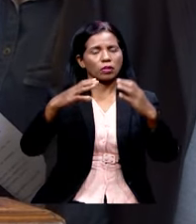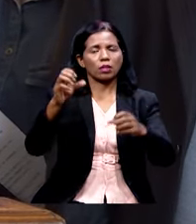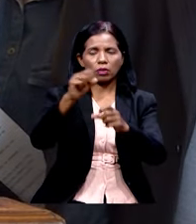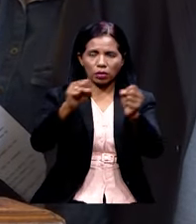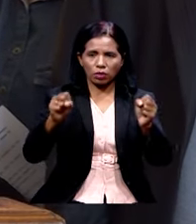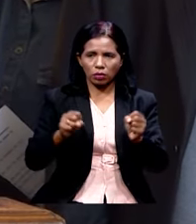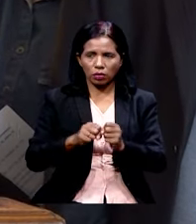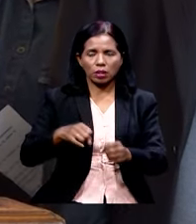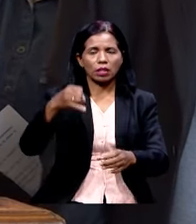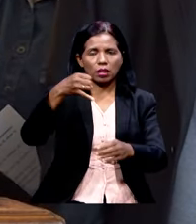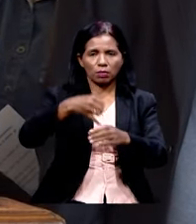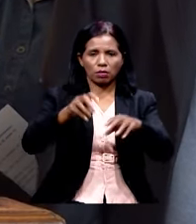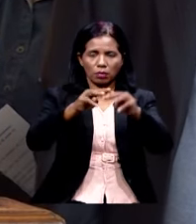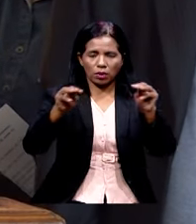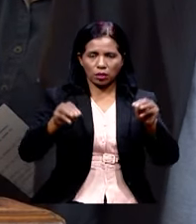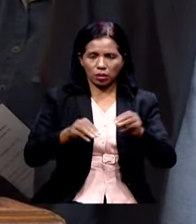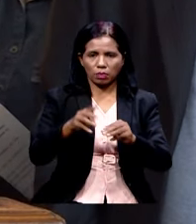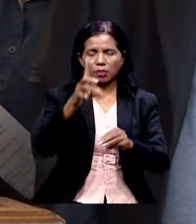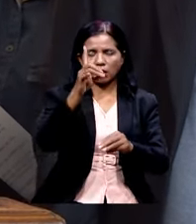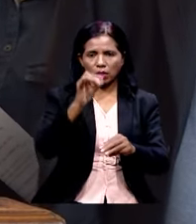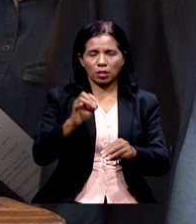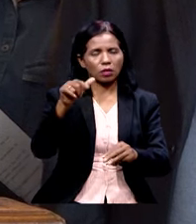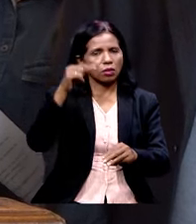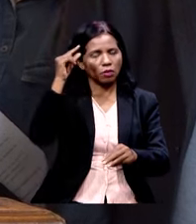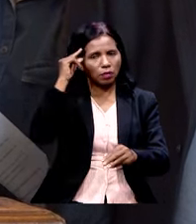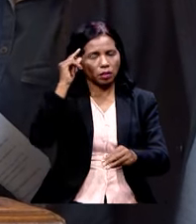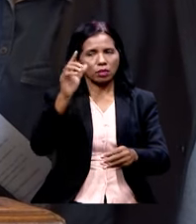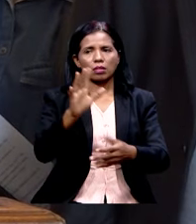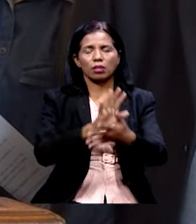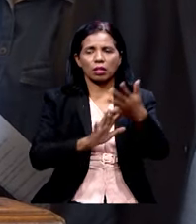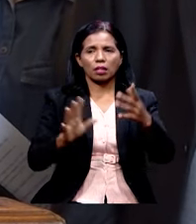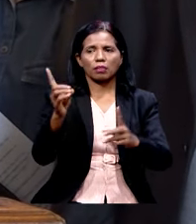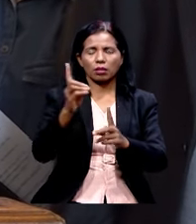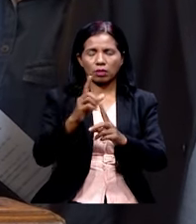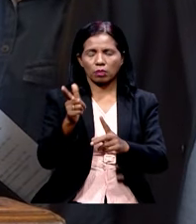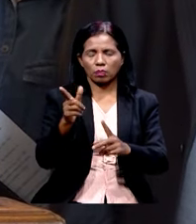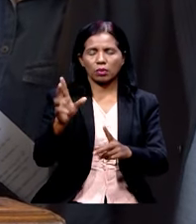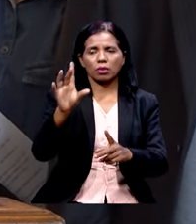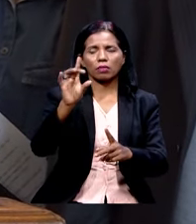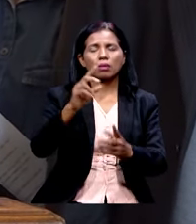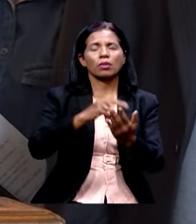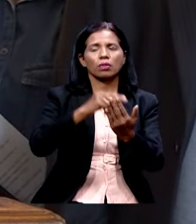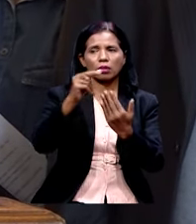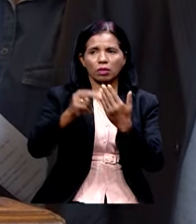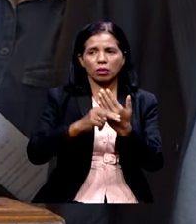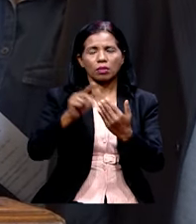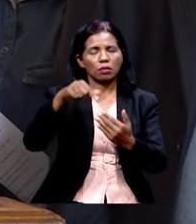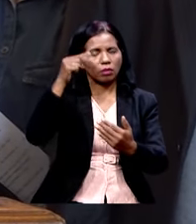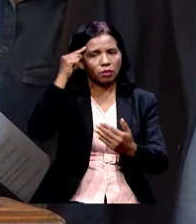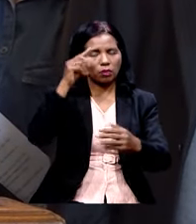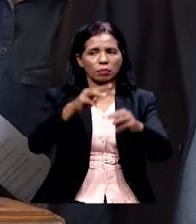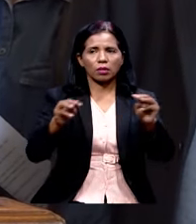o município de Ili. Central, o governo central comemora 28 de novembro em Palácio. Governos municipais,